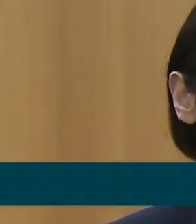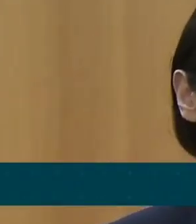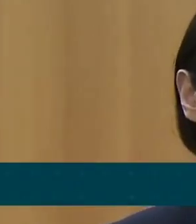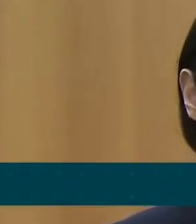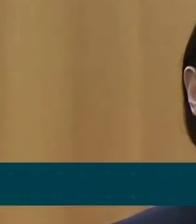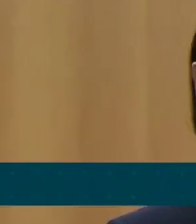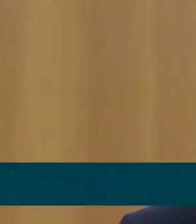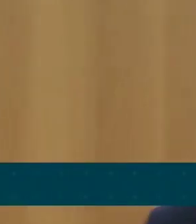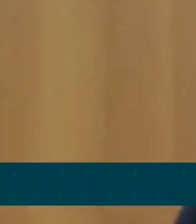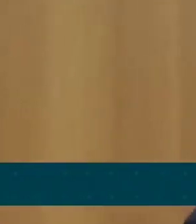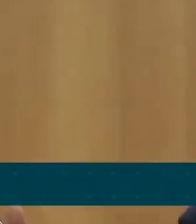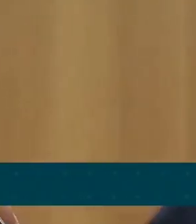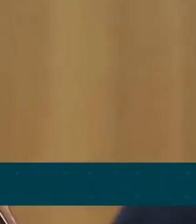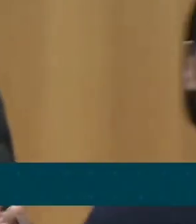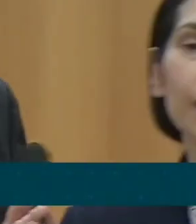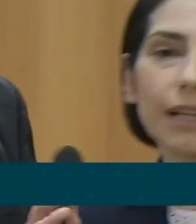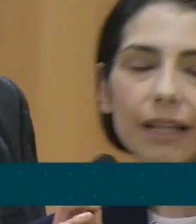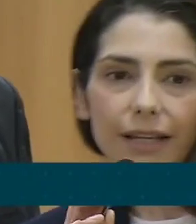Desculpa, só o número,